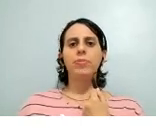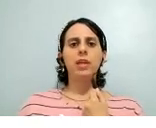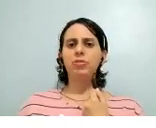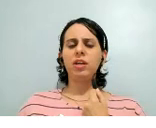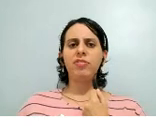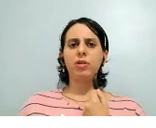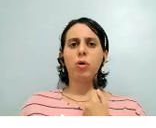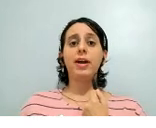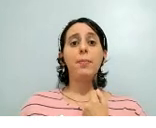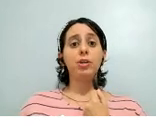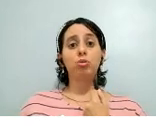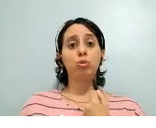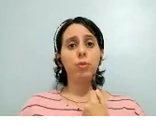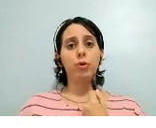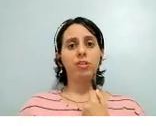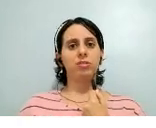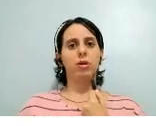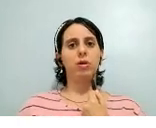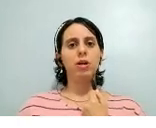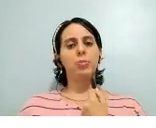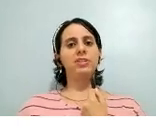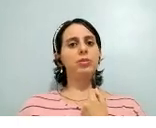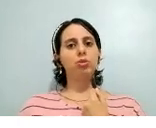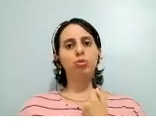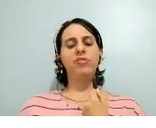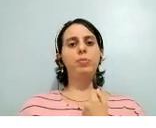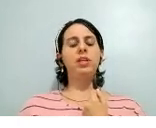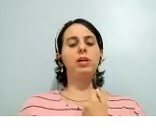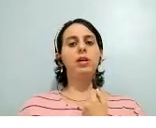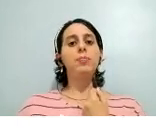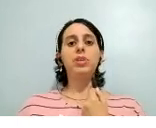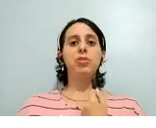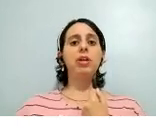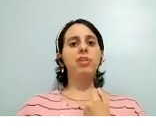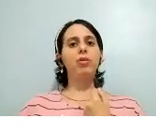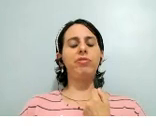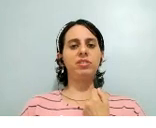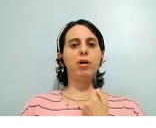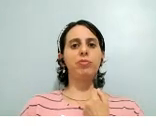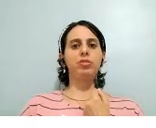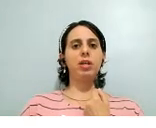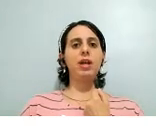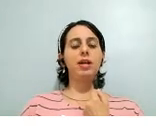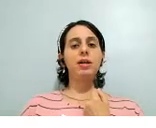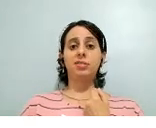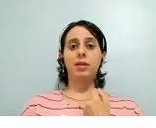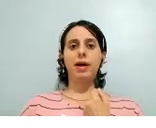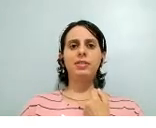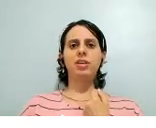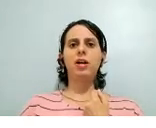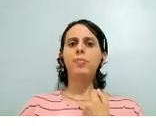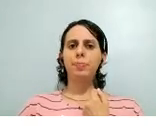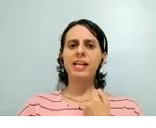públicos. Não tenha vergonha, é para sua proteção da sua família. Então, se alguém vem conversar com você